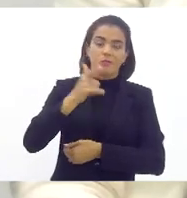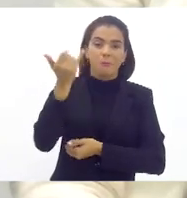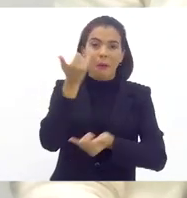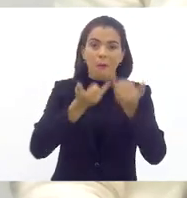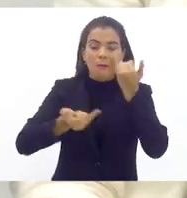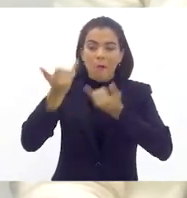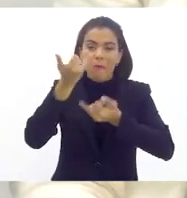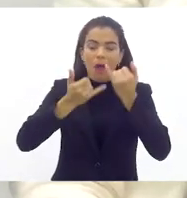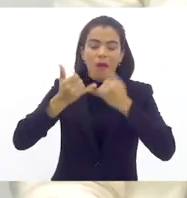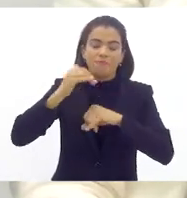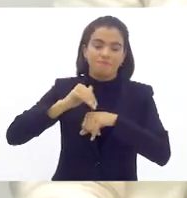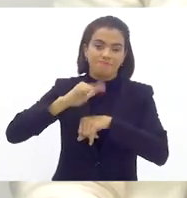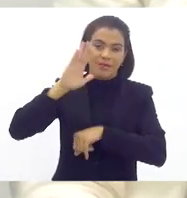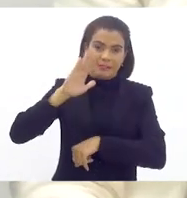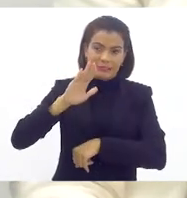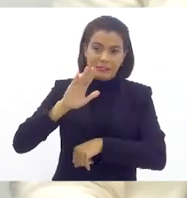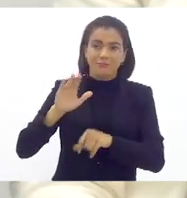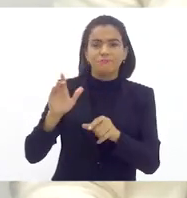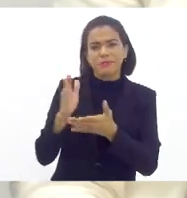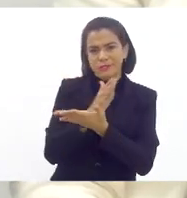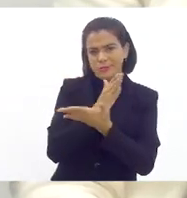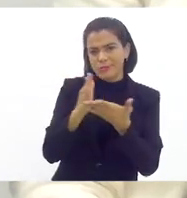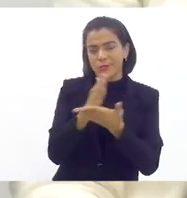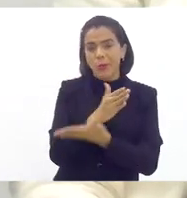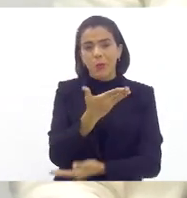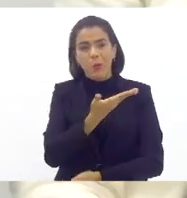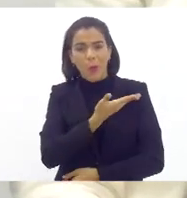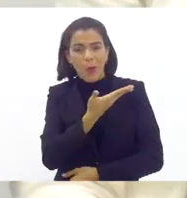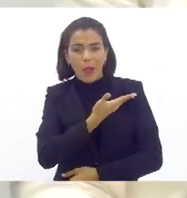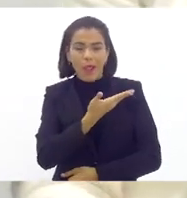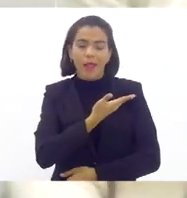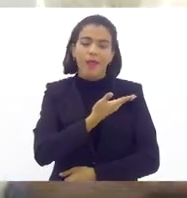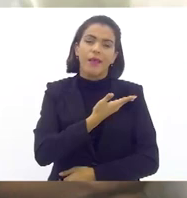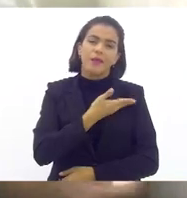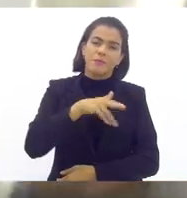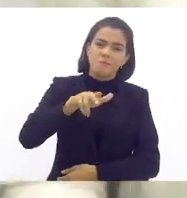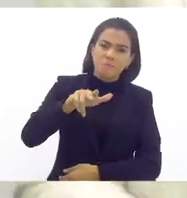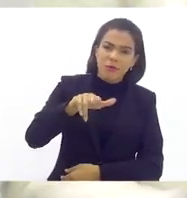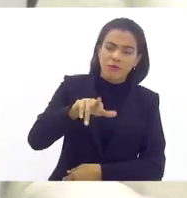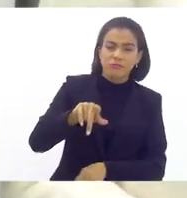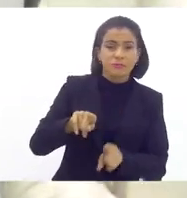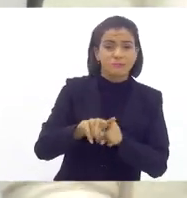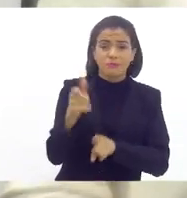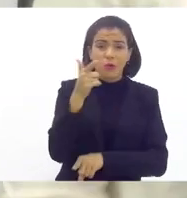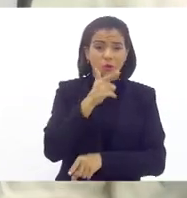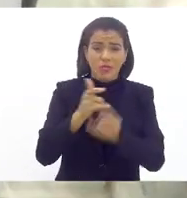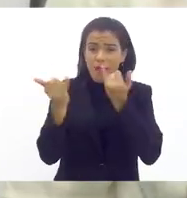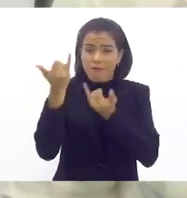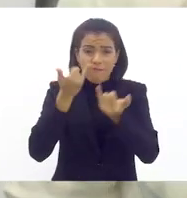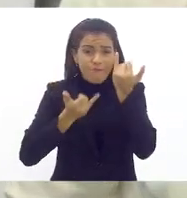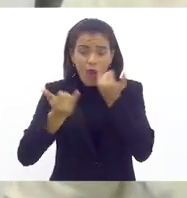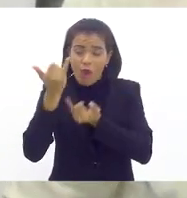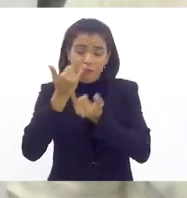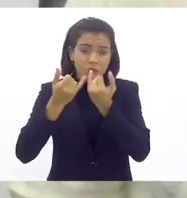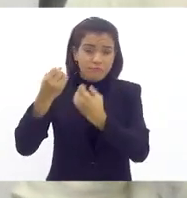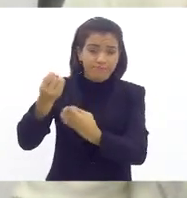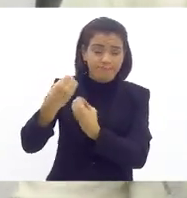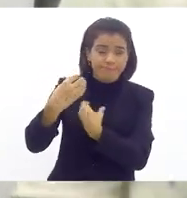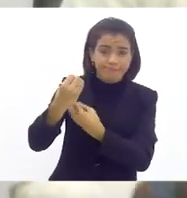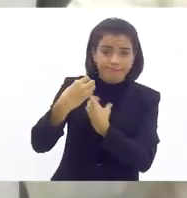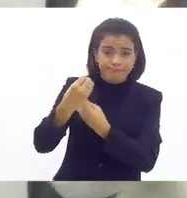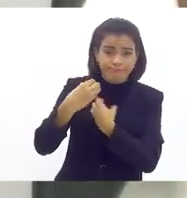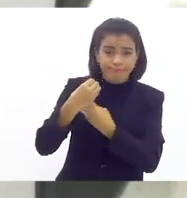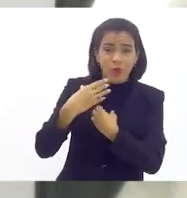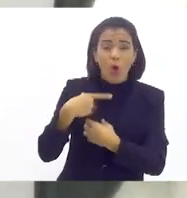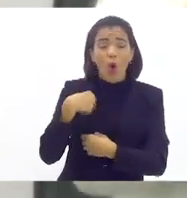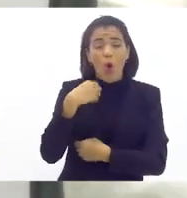eu entendo que muitas pessoas e muitos colegas, inclusive irmãos, não têm acesso e muitas vezes não se enxergam ou